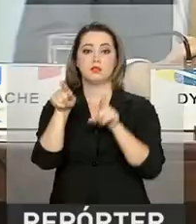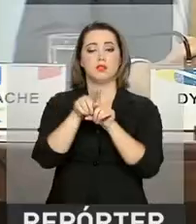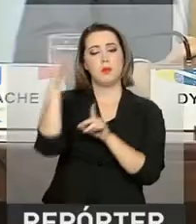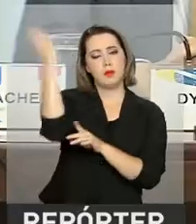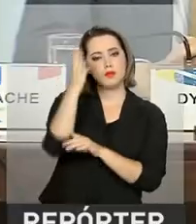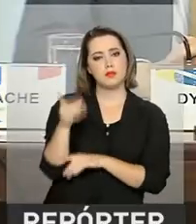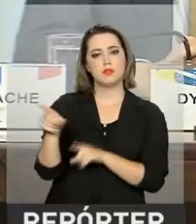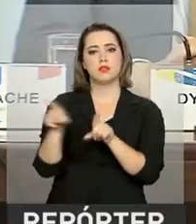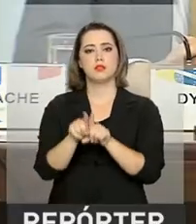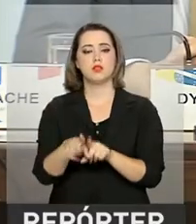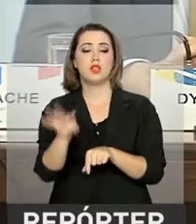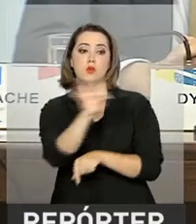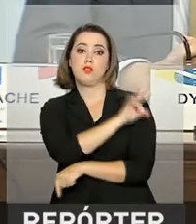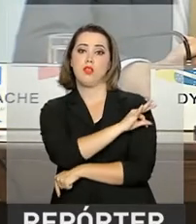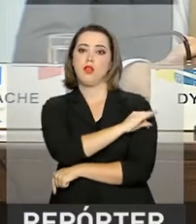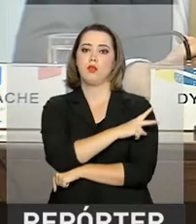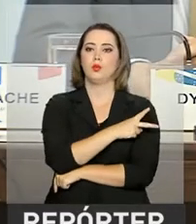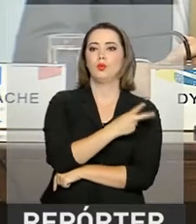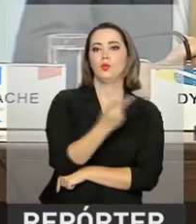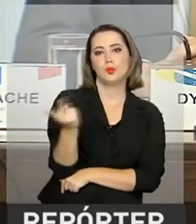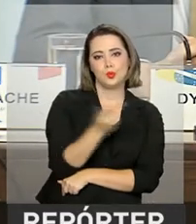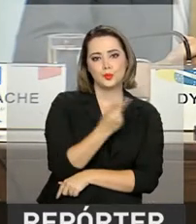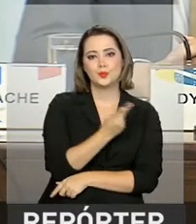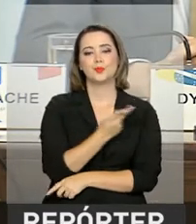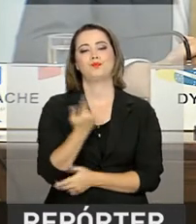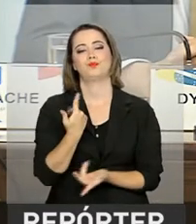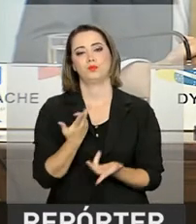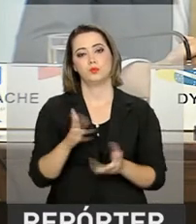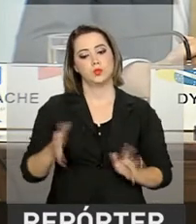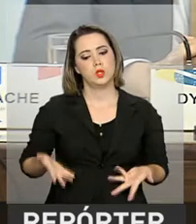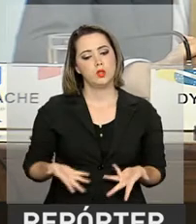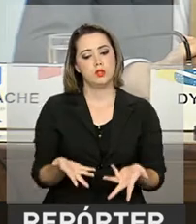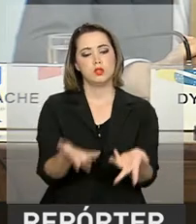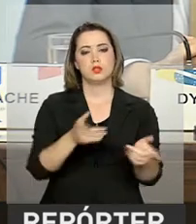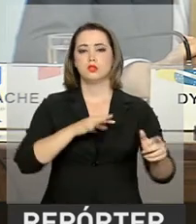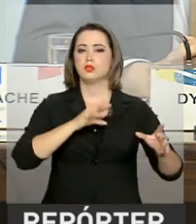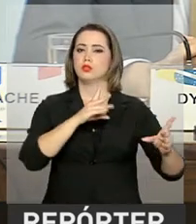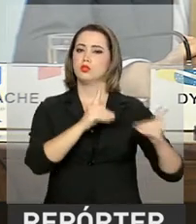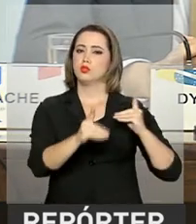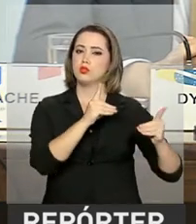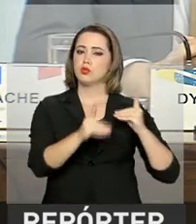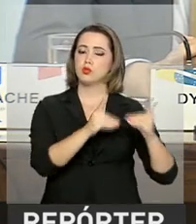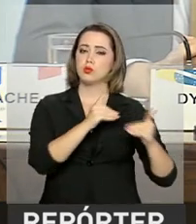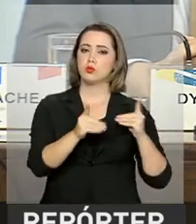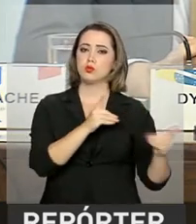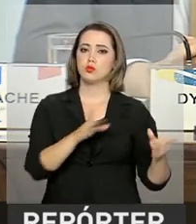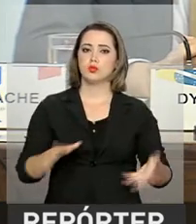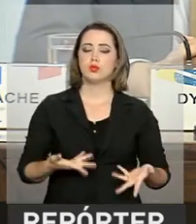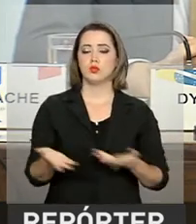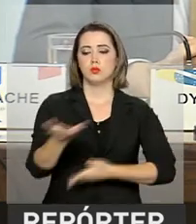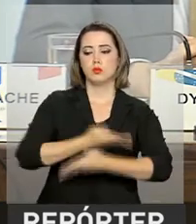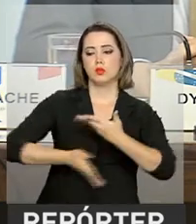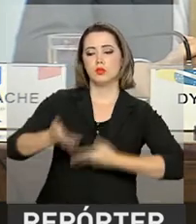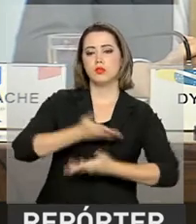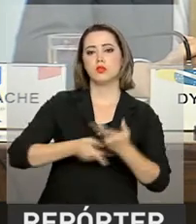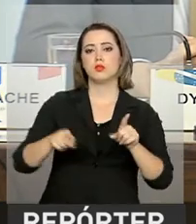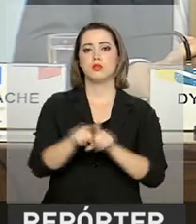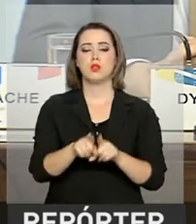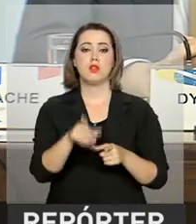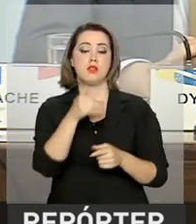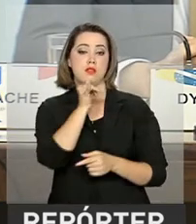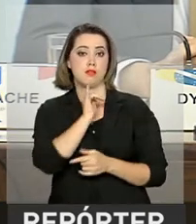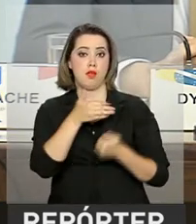federal. Os dois países discutiram a intensificação de intercâmbios em diversas áreas, como